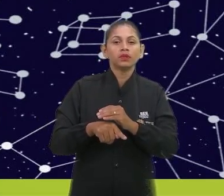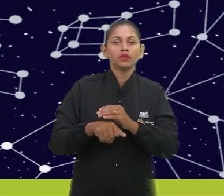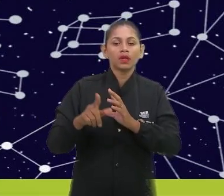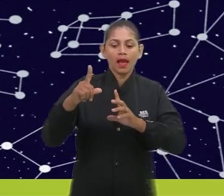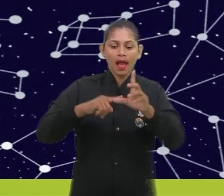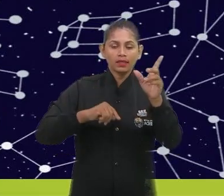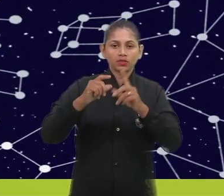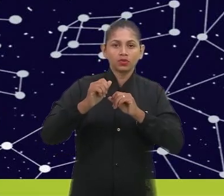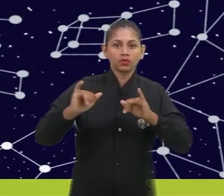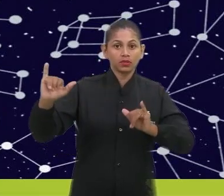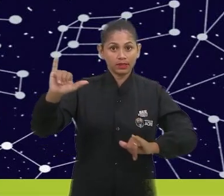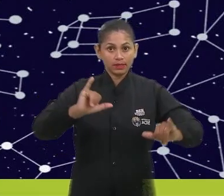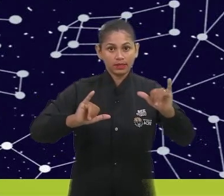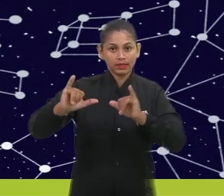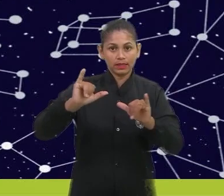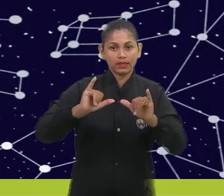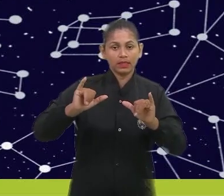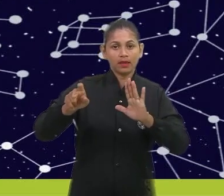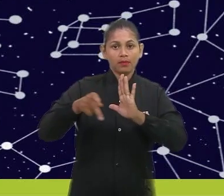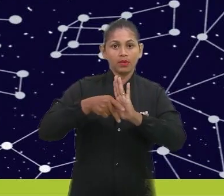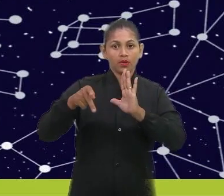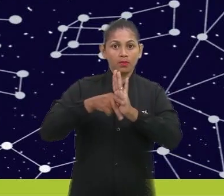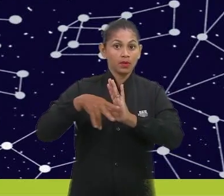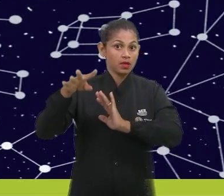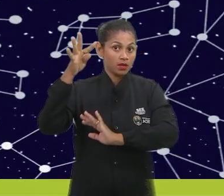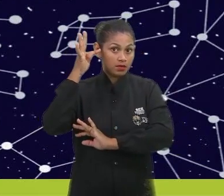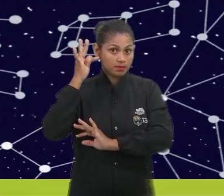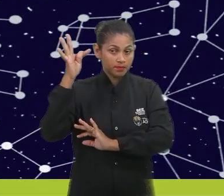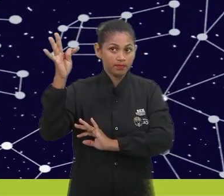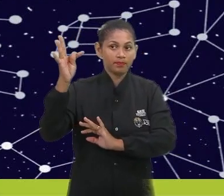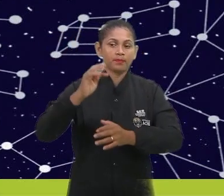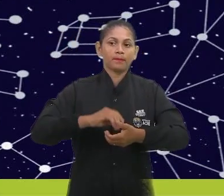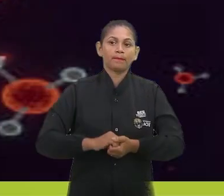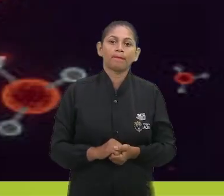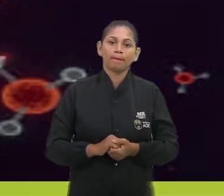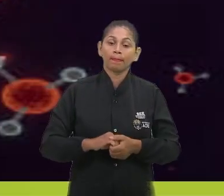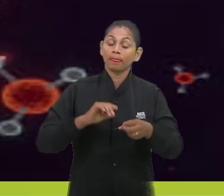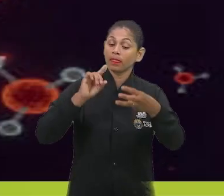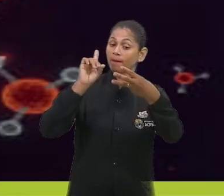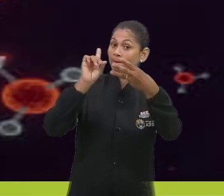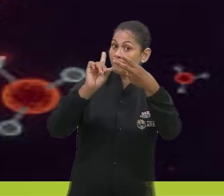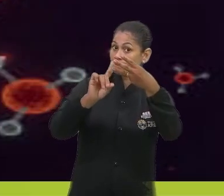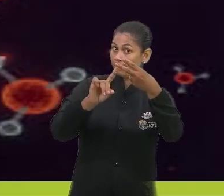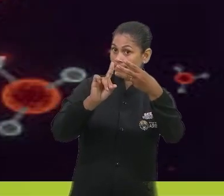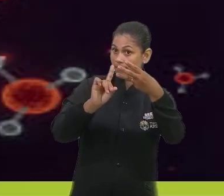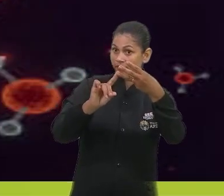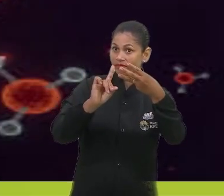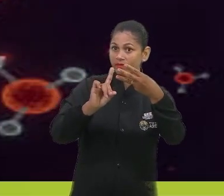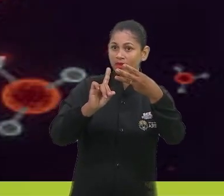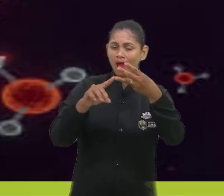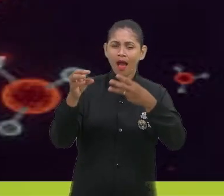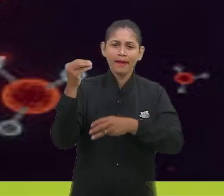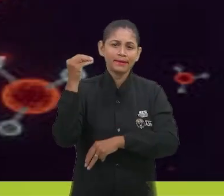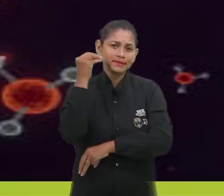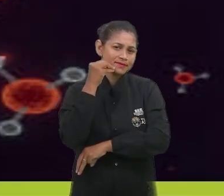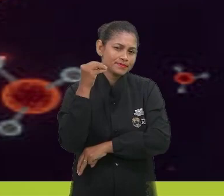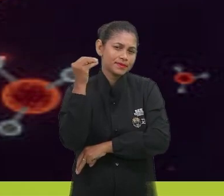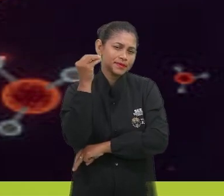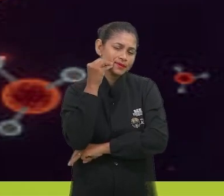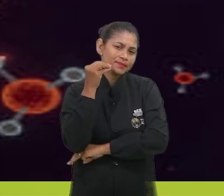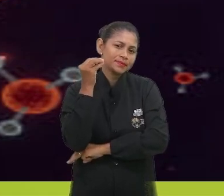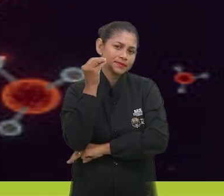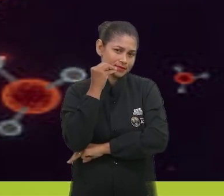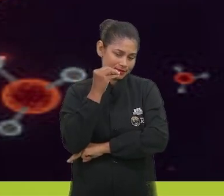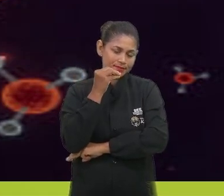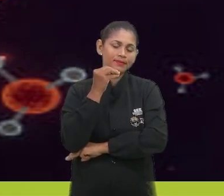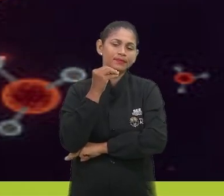A próxima área é a astroquímica experimental. Como que funciona